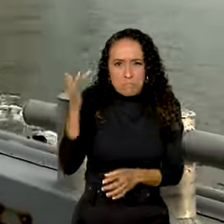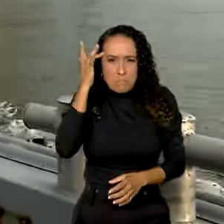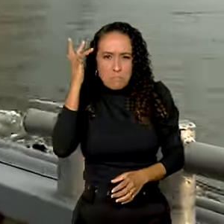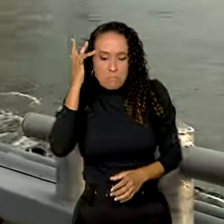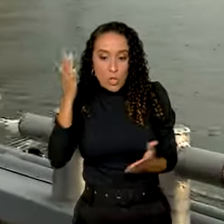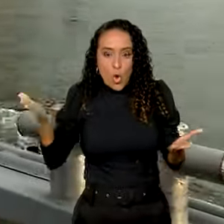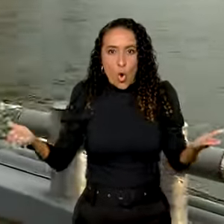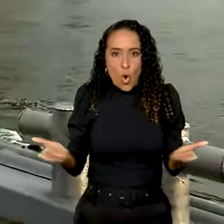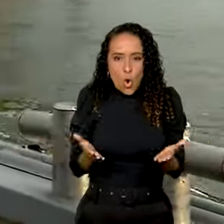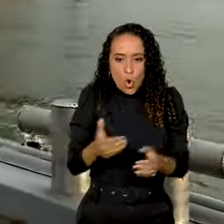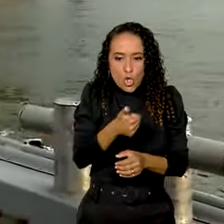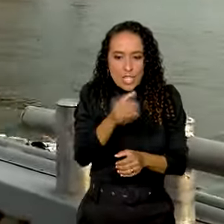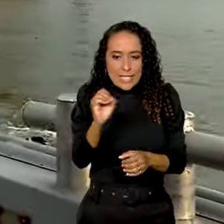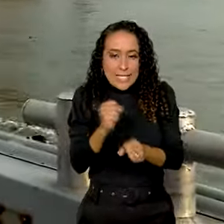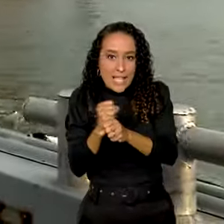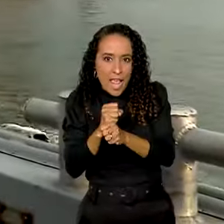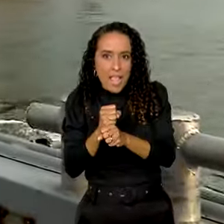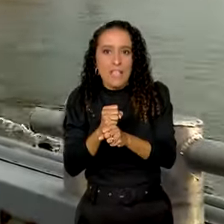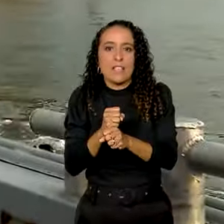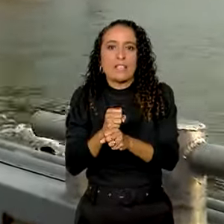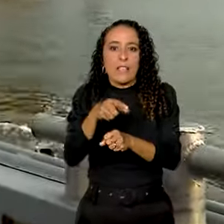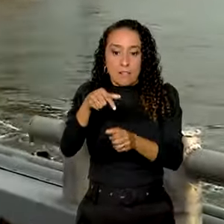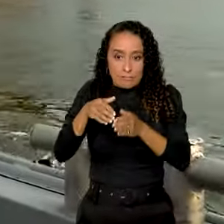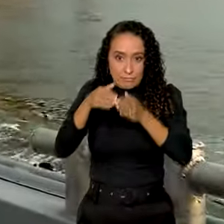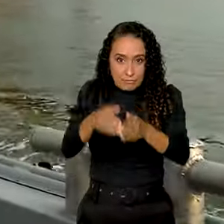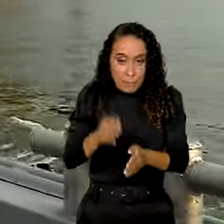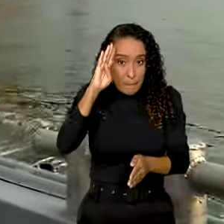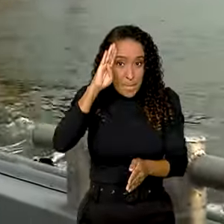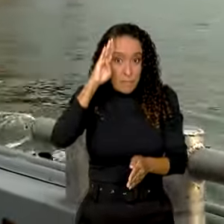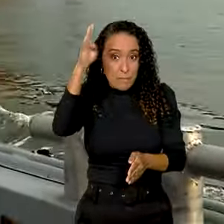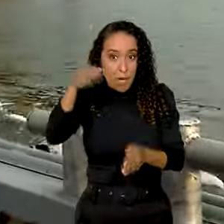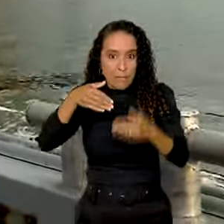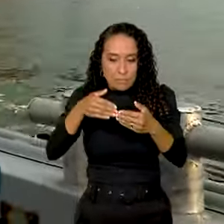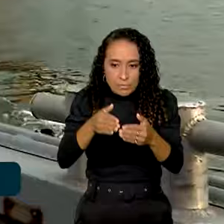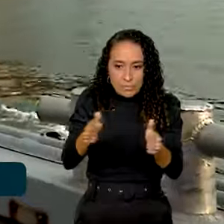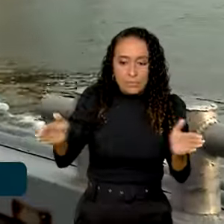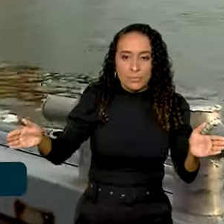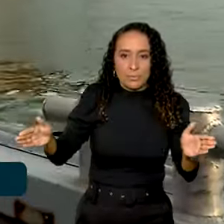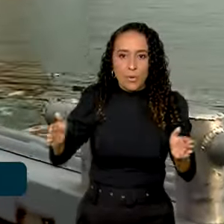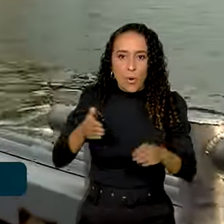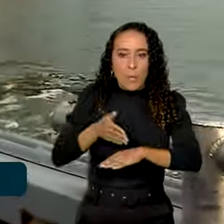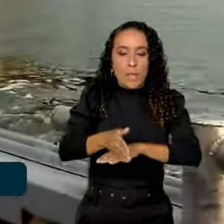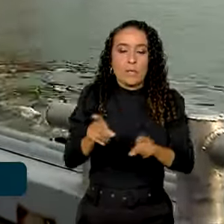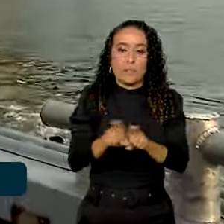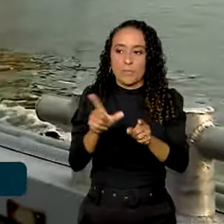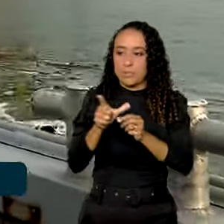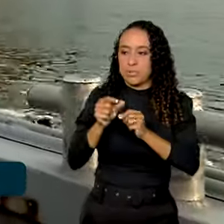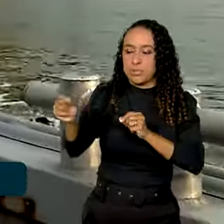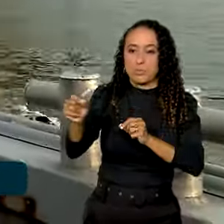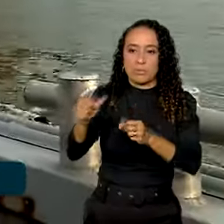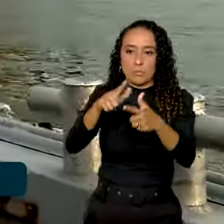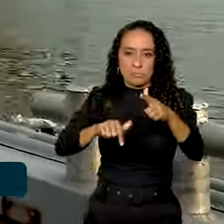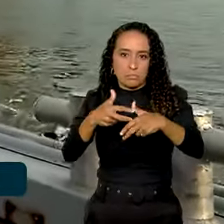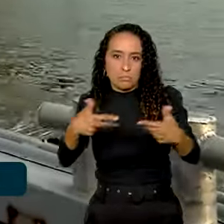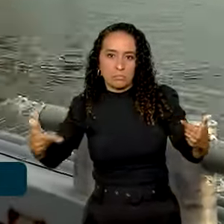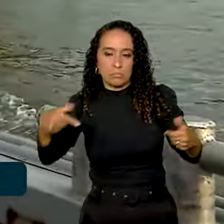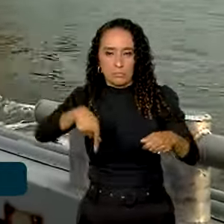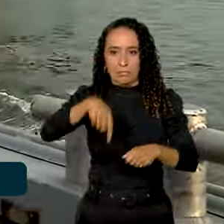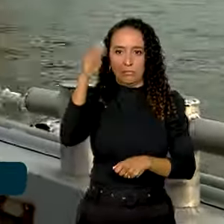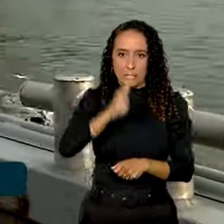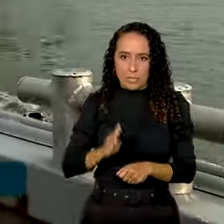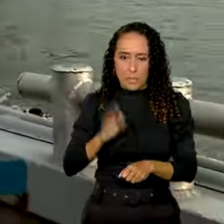o centenário complexo portuário é a principal porta de entrada e saída de produtos do país e um dos